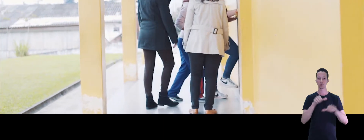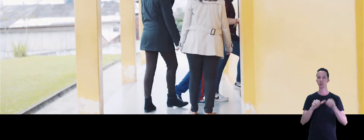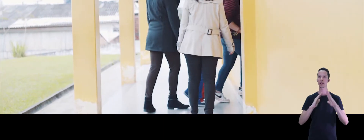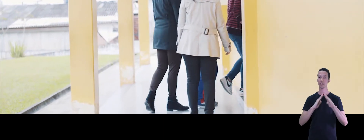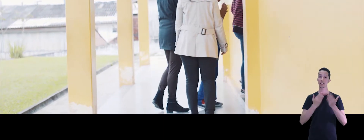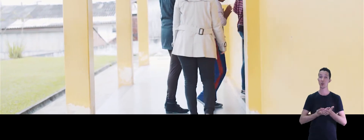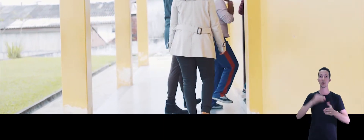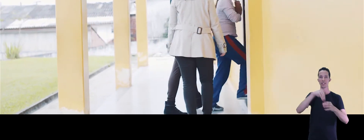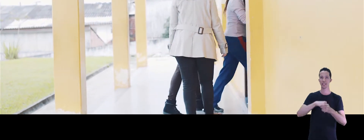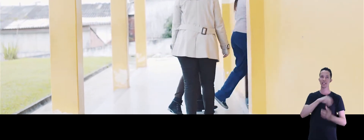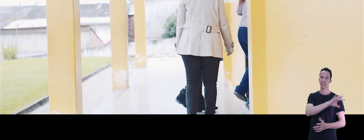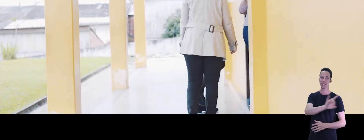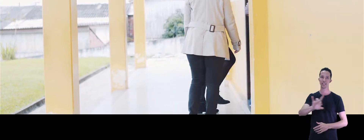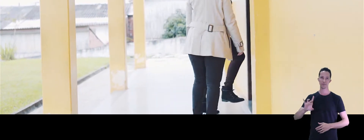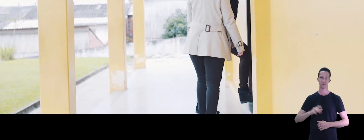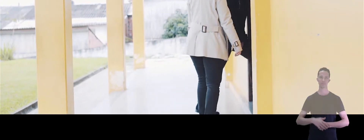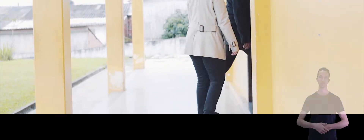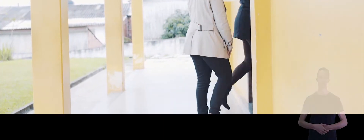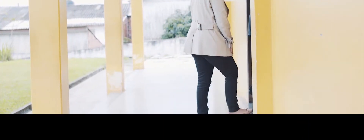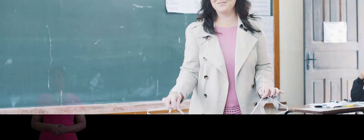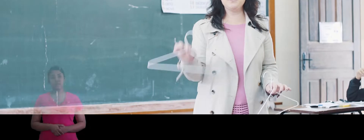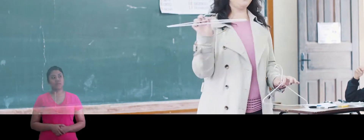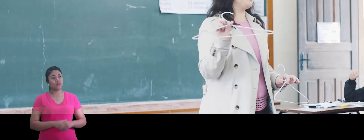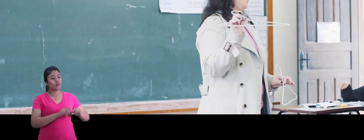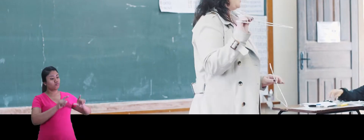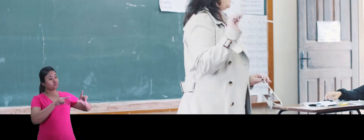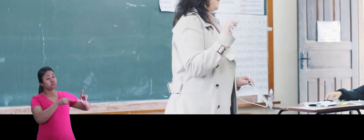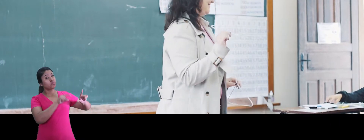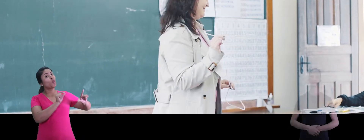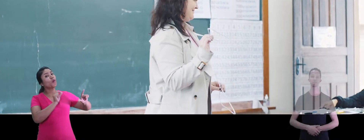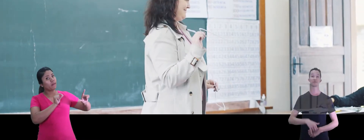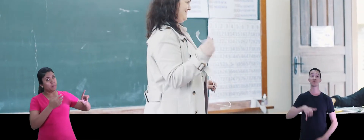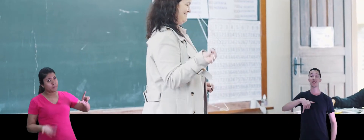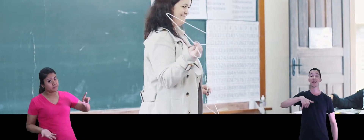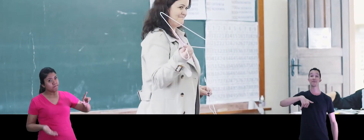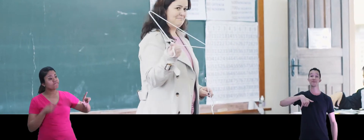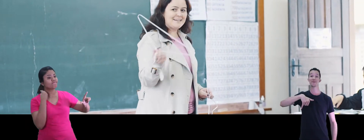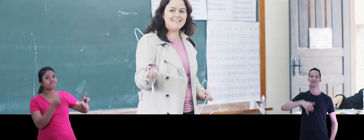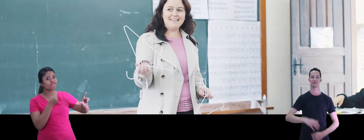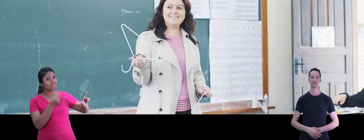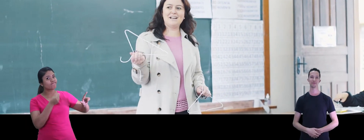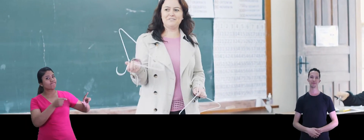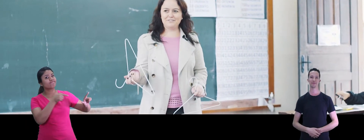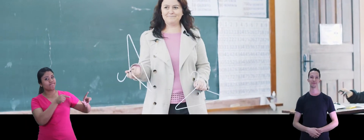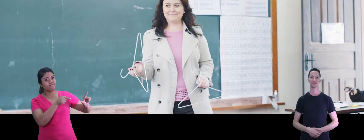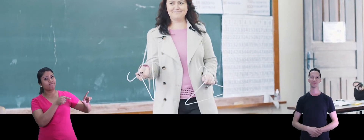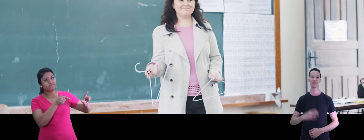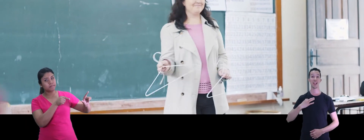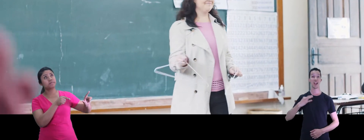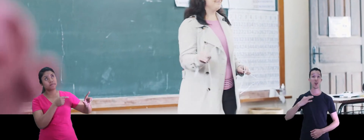ser transformado dentro dessas escolas. O que é isso daqui? Para que ele